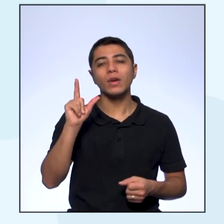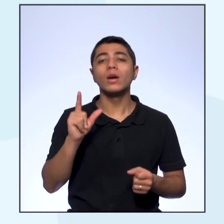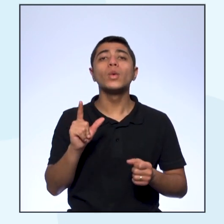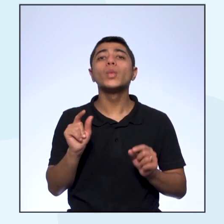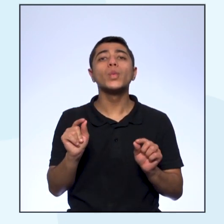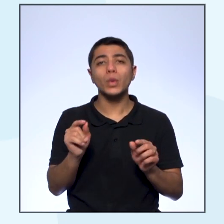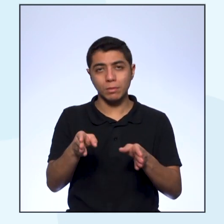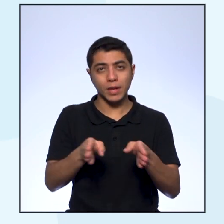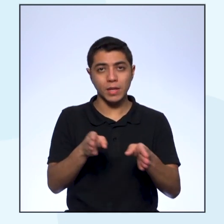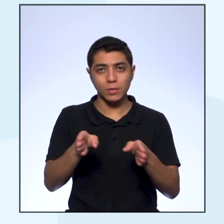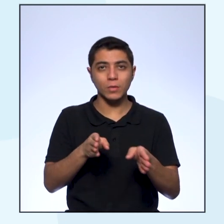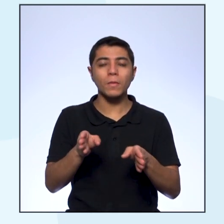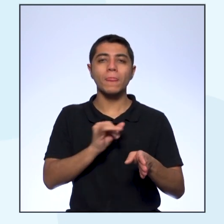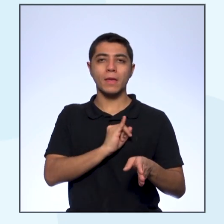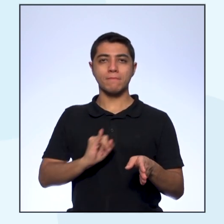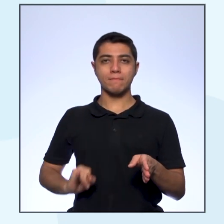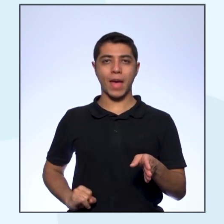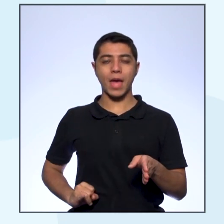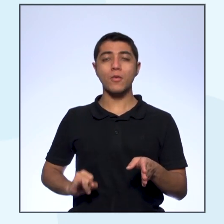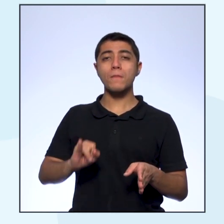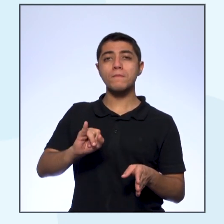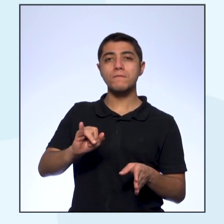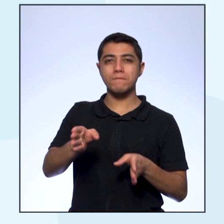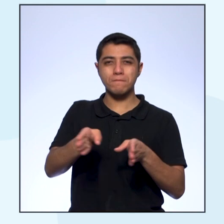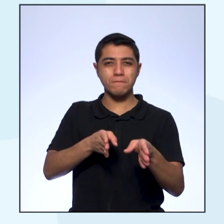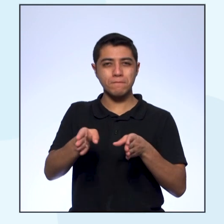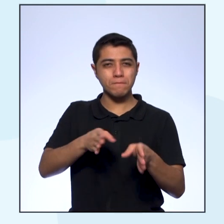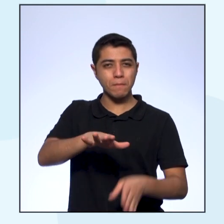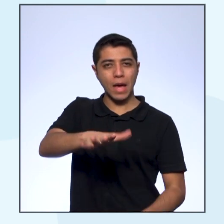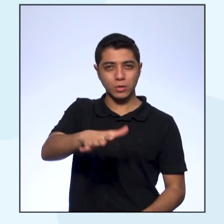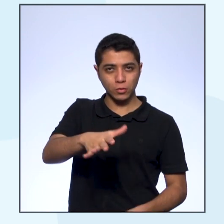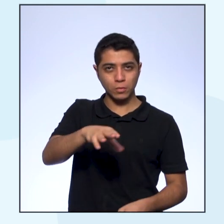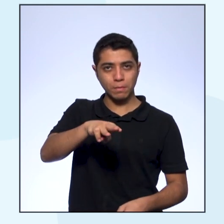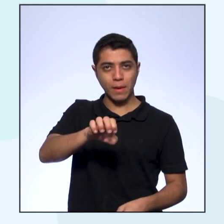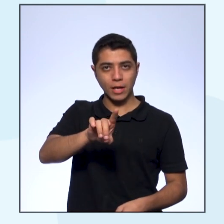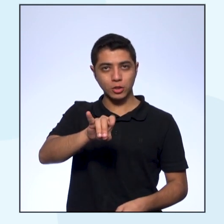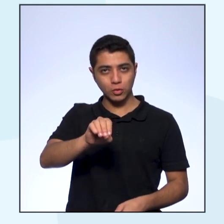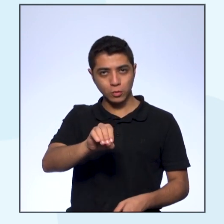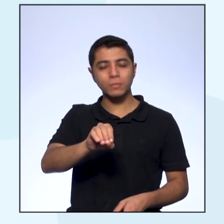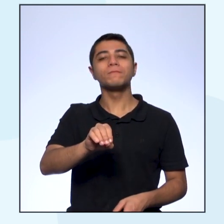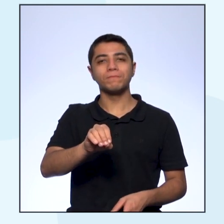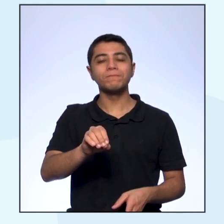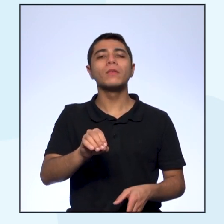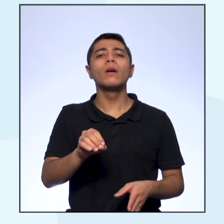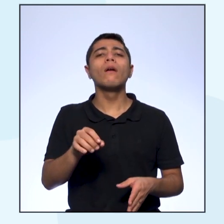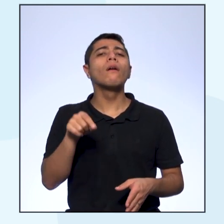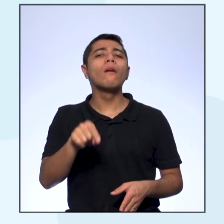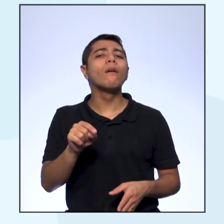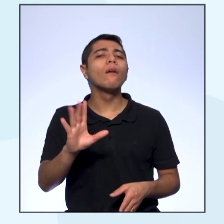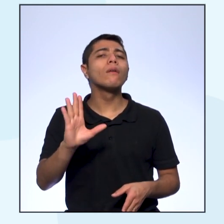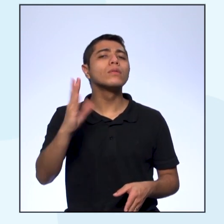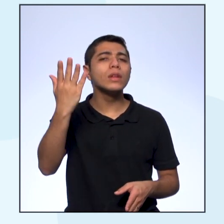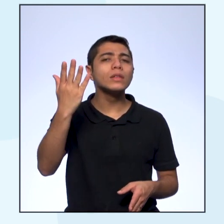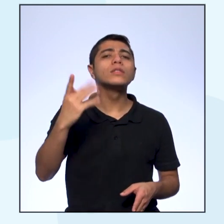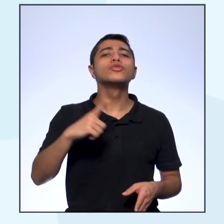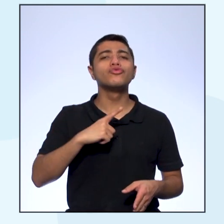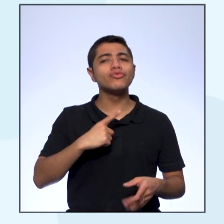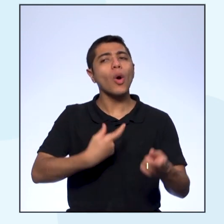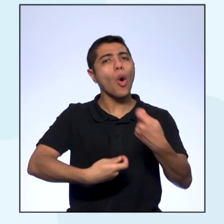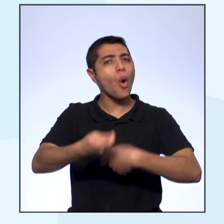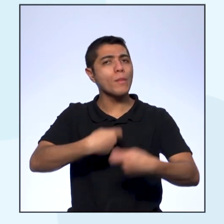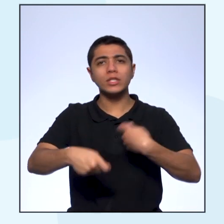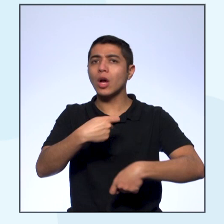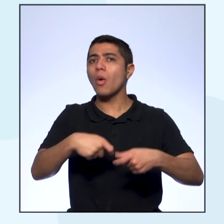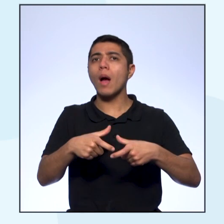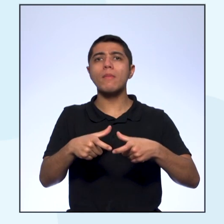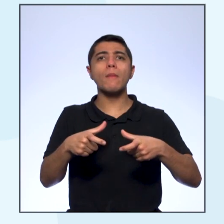Médio Império. Na fase do Médio Império, nós tivemos uma expansão comercial muito grande, né? Com a área ali da Núbia, né,